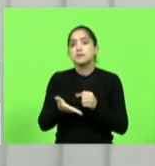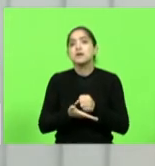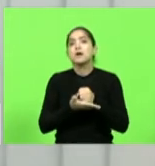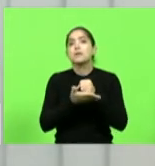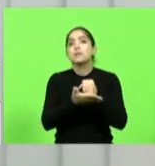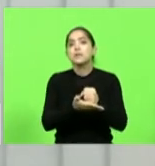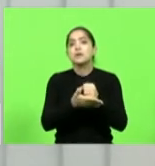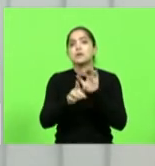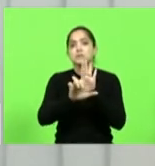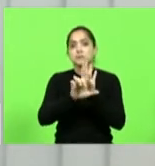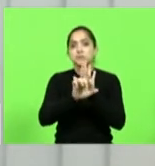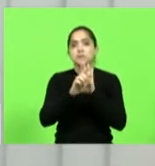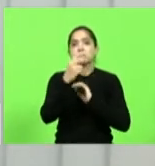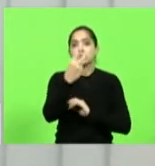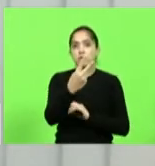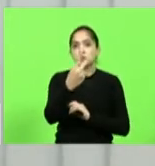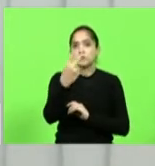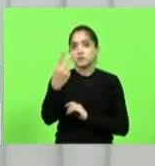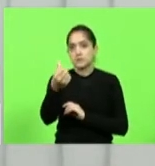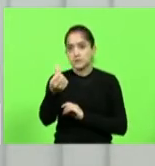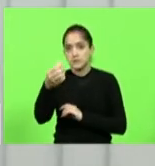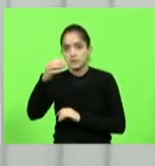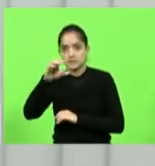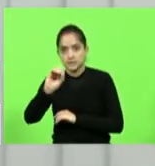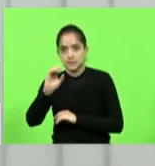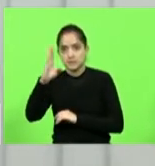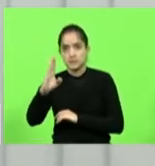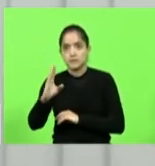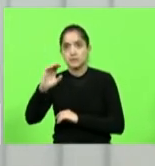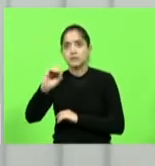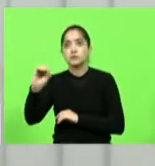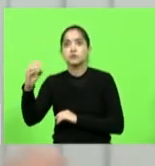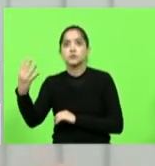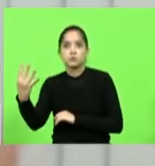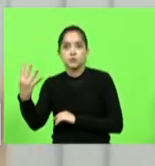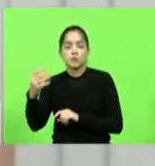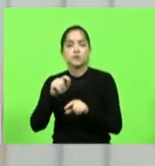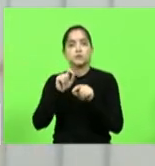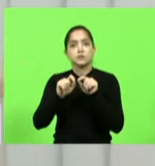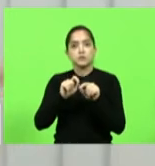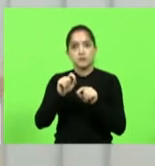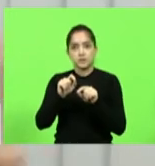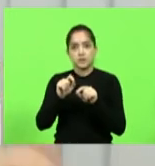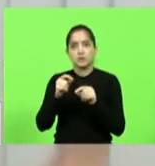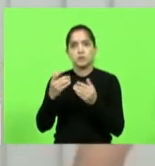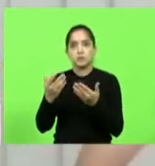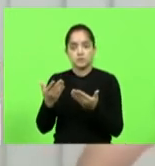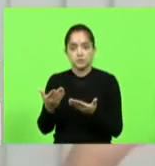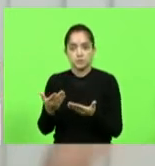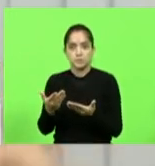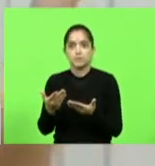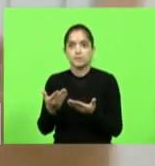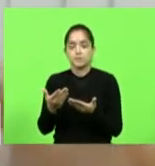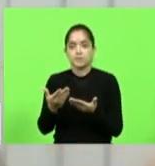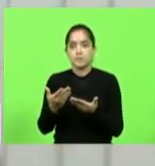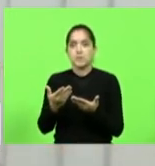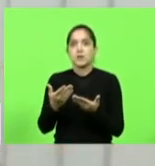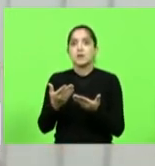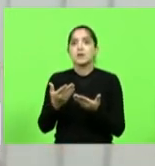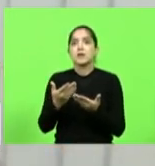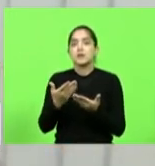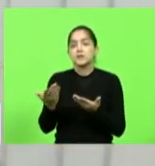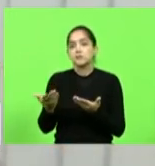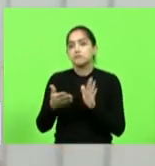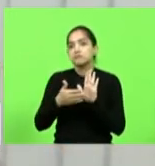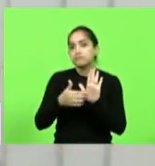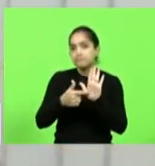Lei 260 de 2004, que é o que é a condição estruturante que a gente tem para